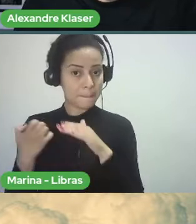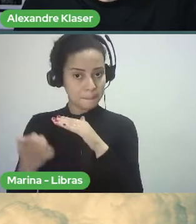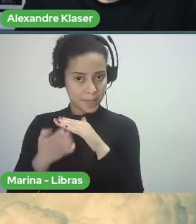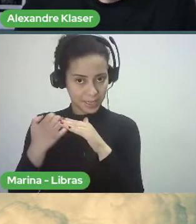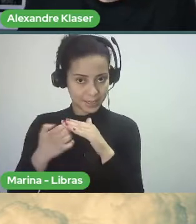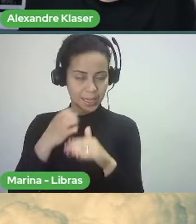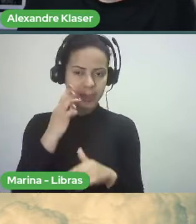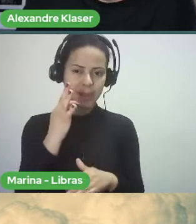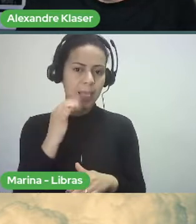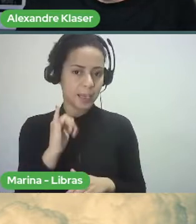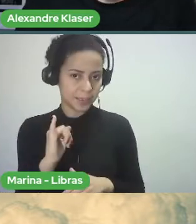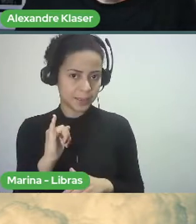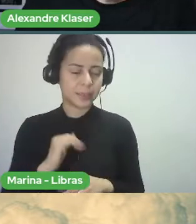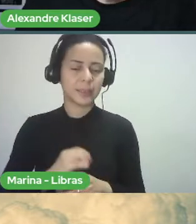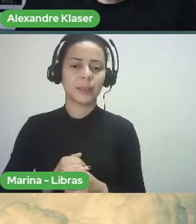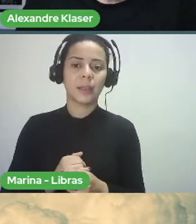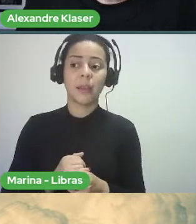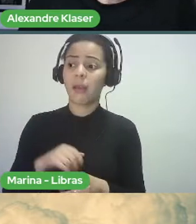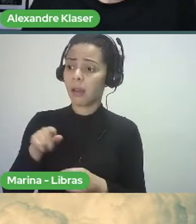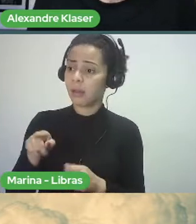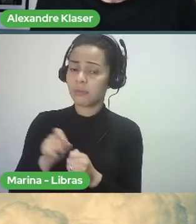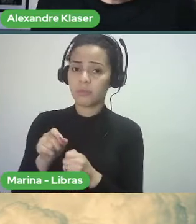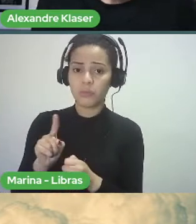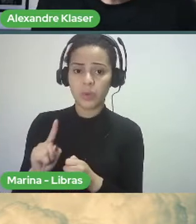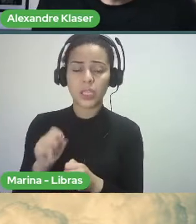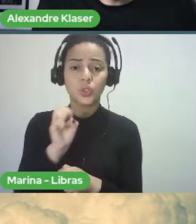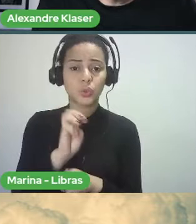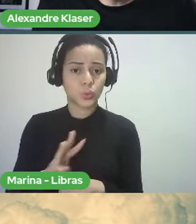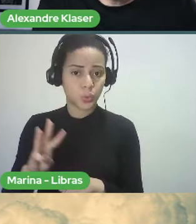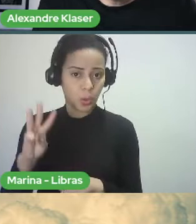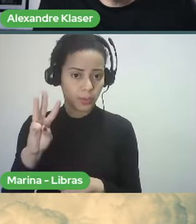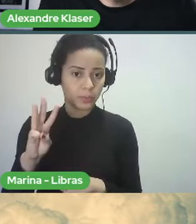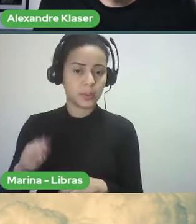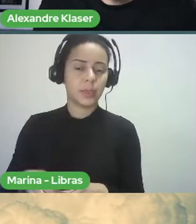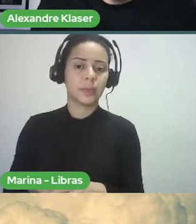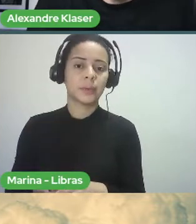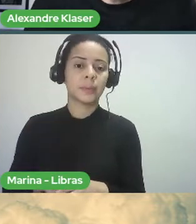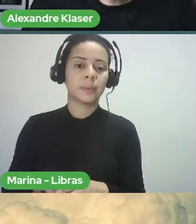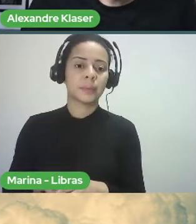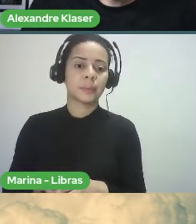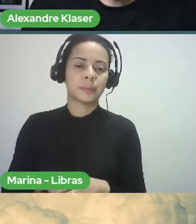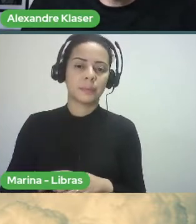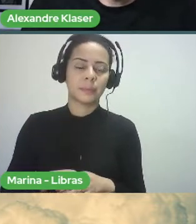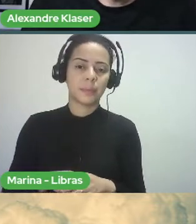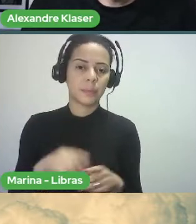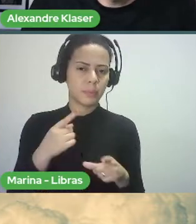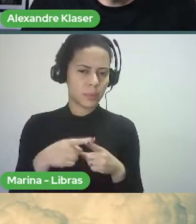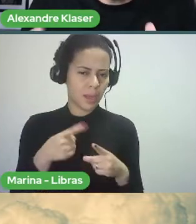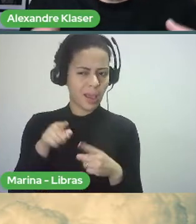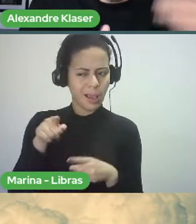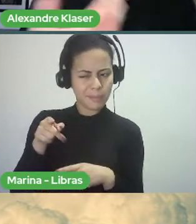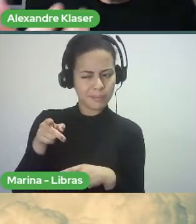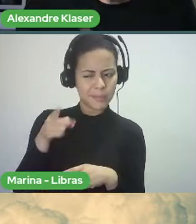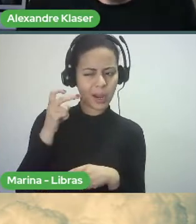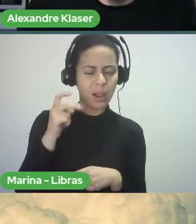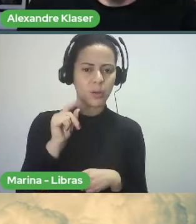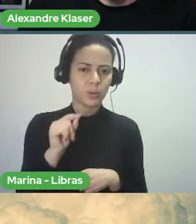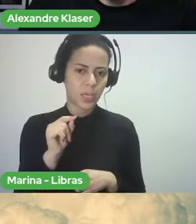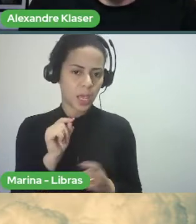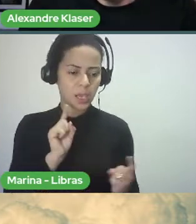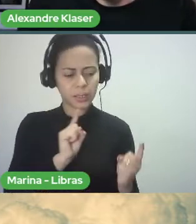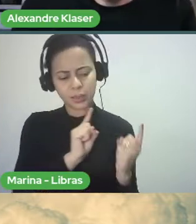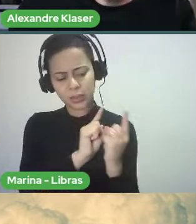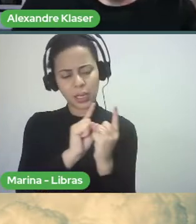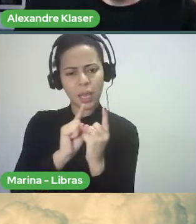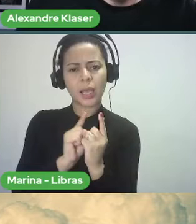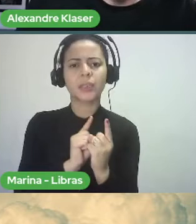elas não fazem software originalmente, para esse mundo, porque elas perceberam que clientes estão buscando isso. E um pouco dos relatos que eu vou trazer